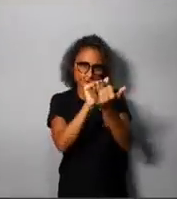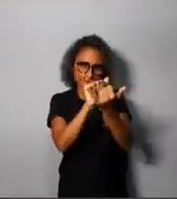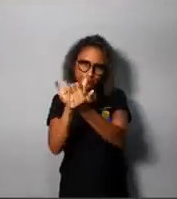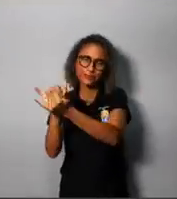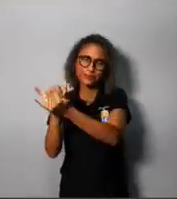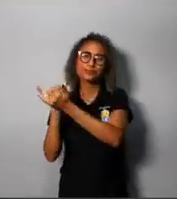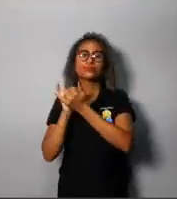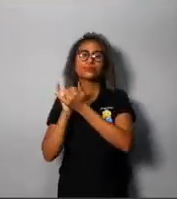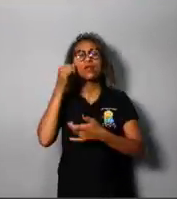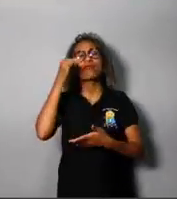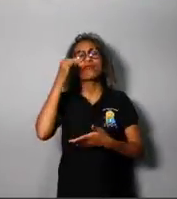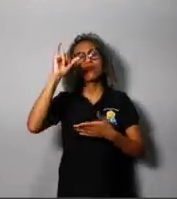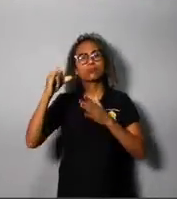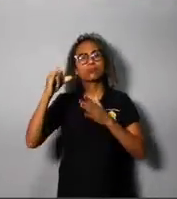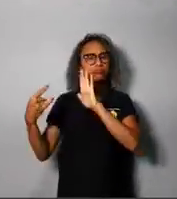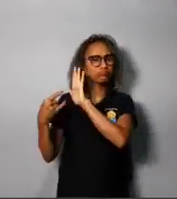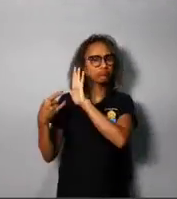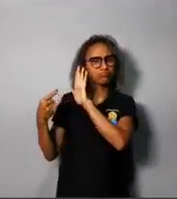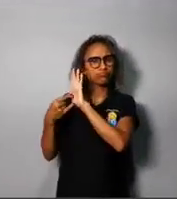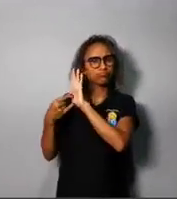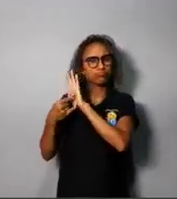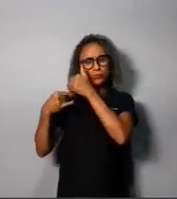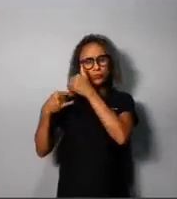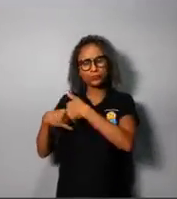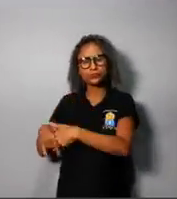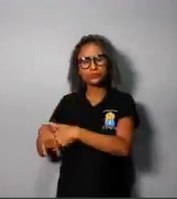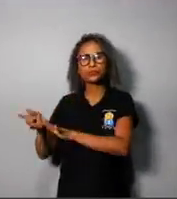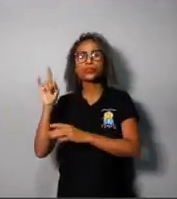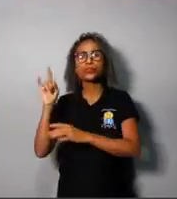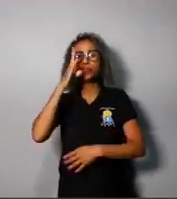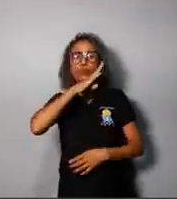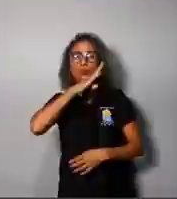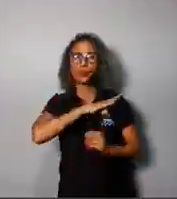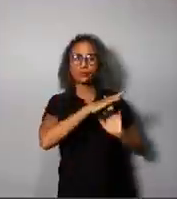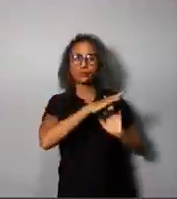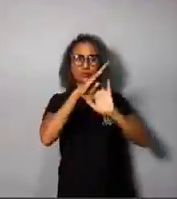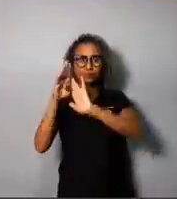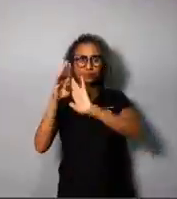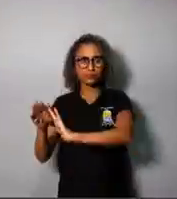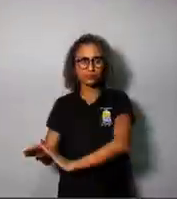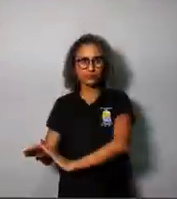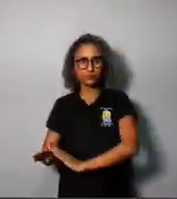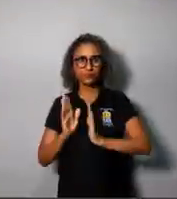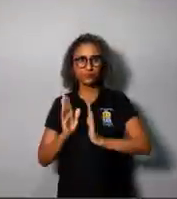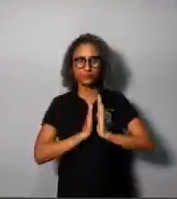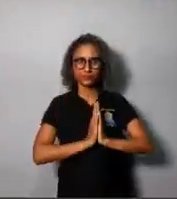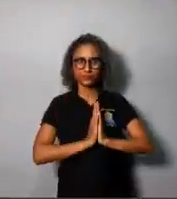deixeis cair em tentação, mas livrai-nos do mal.